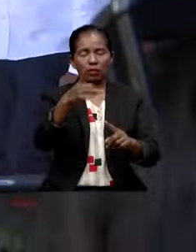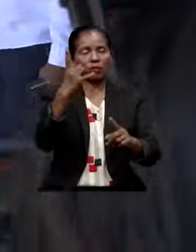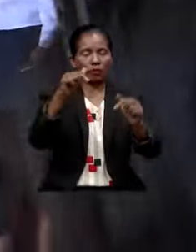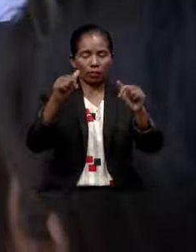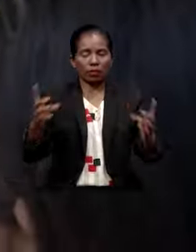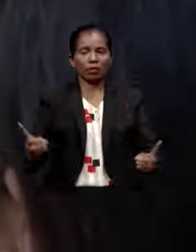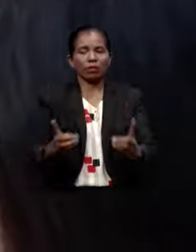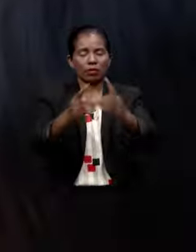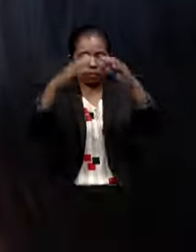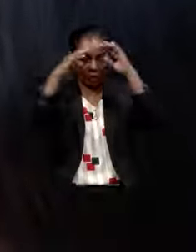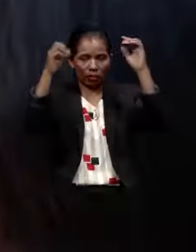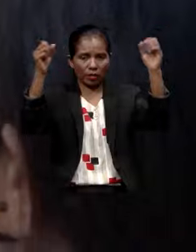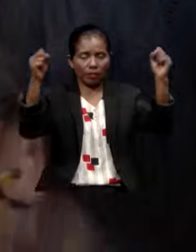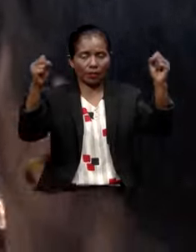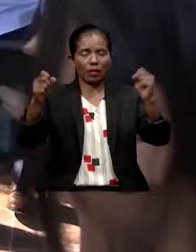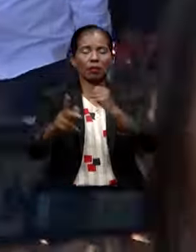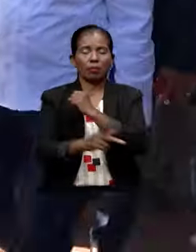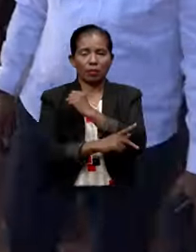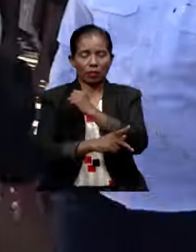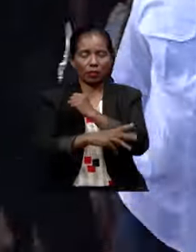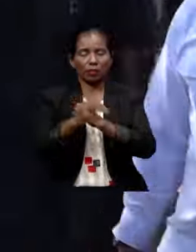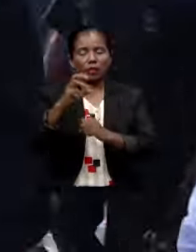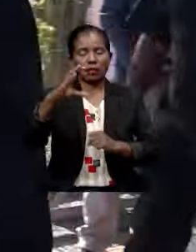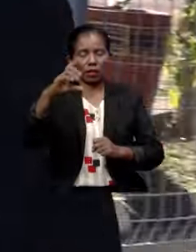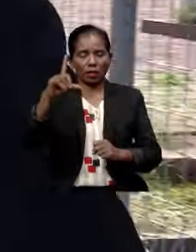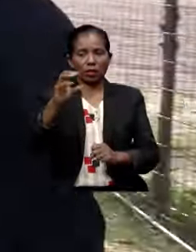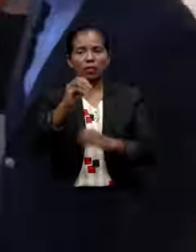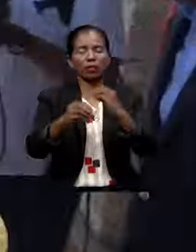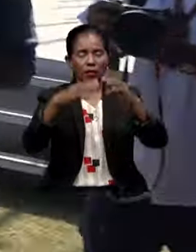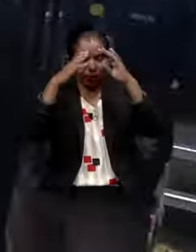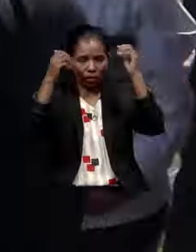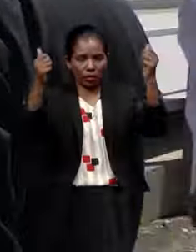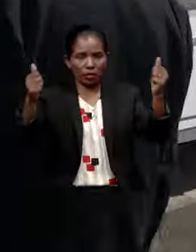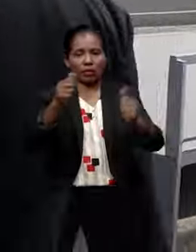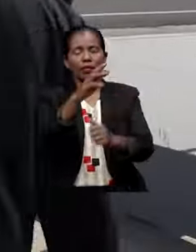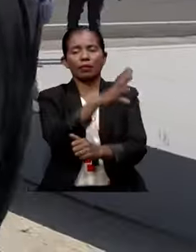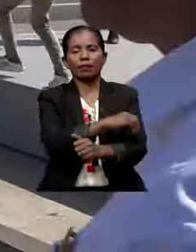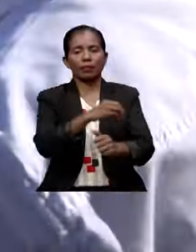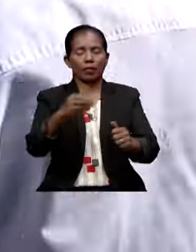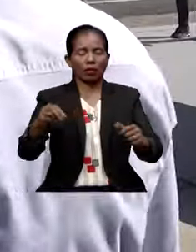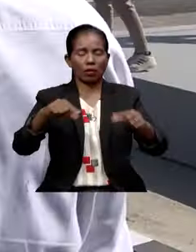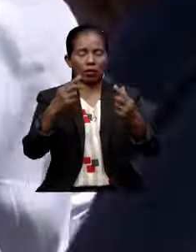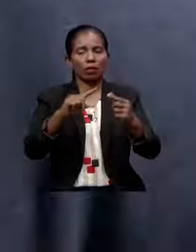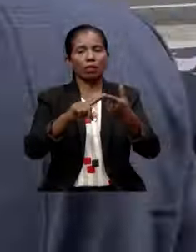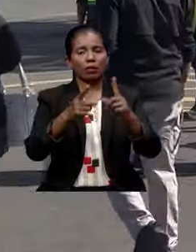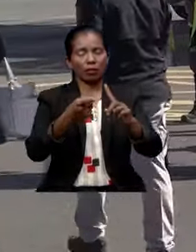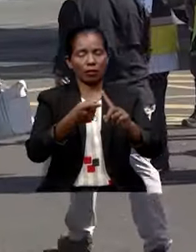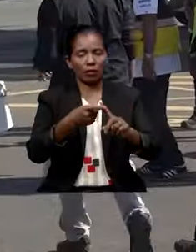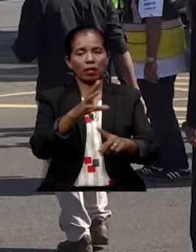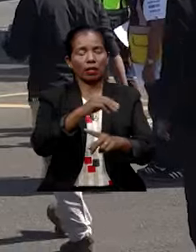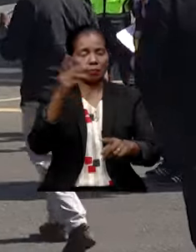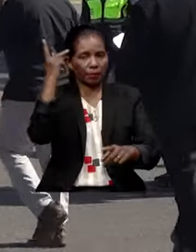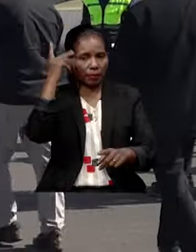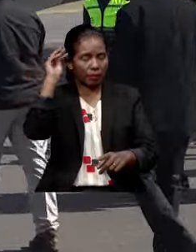onde é formado o presidente da República Portugal, Marcelo Rebelo de Sousa, presidente da Assembleia da República, no homólogo primeiro-ministro Portugal,